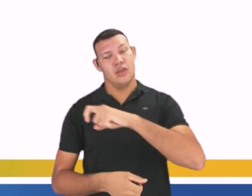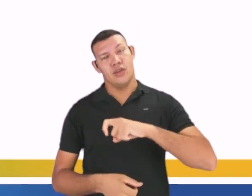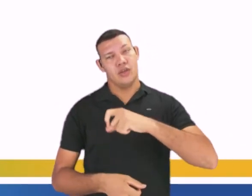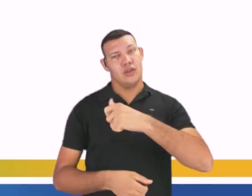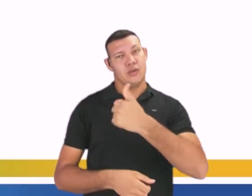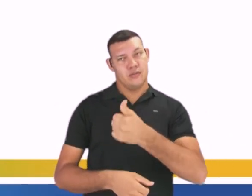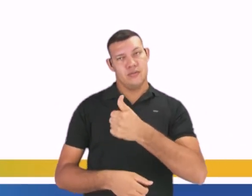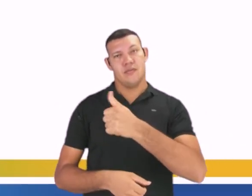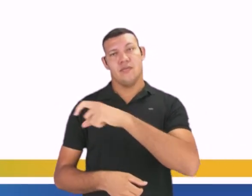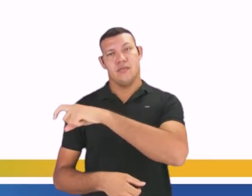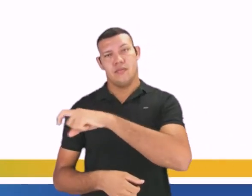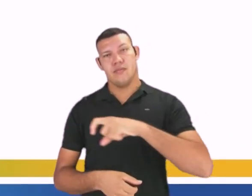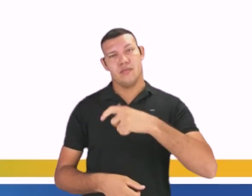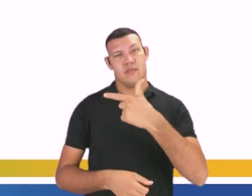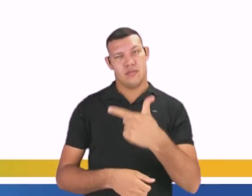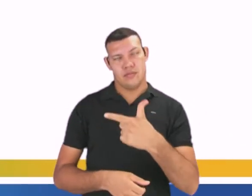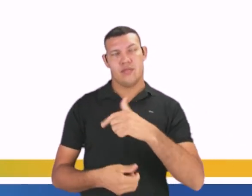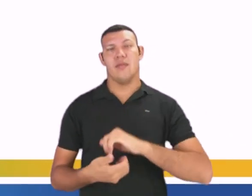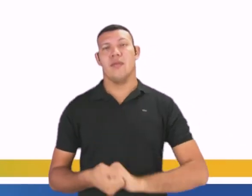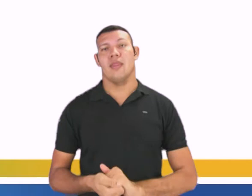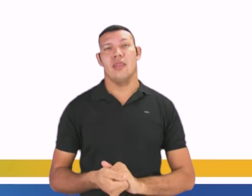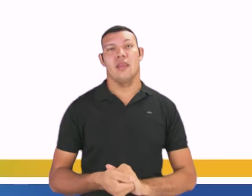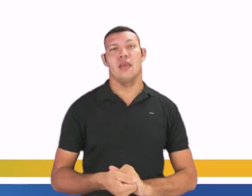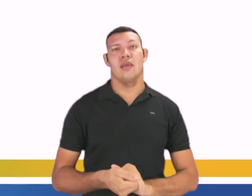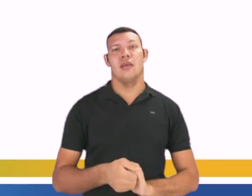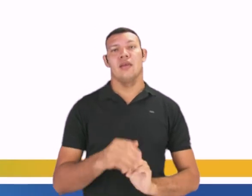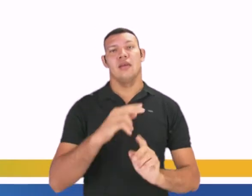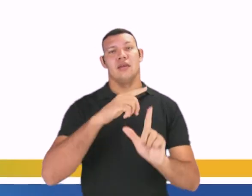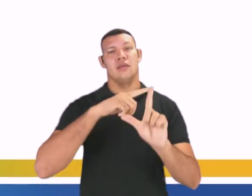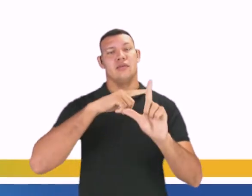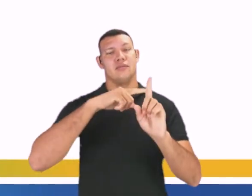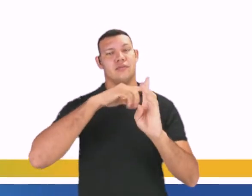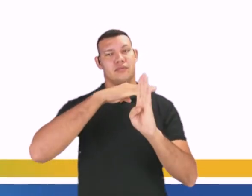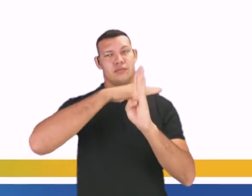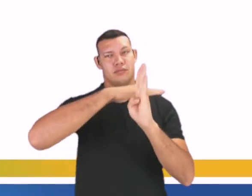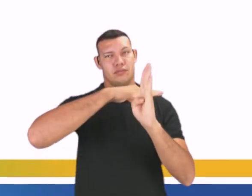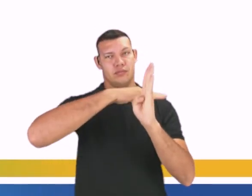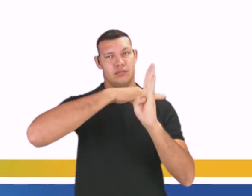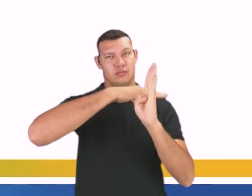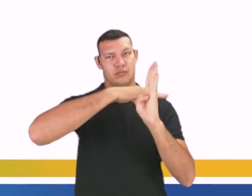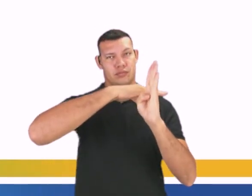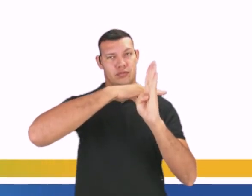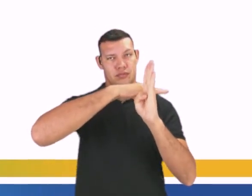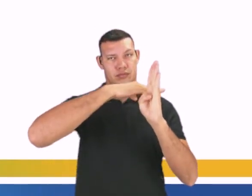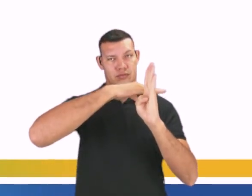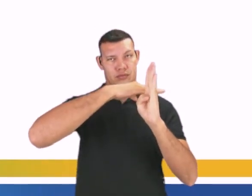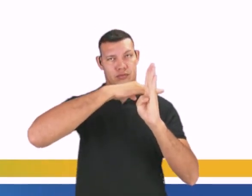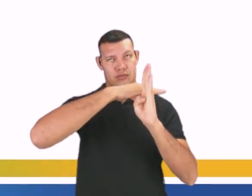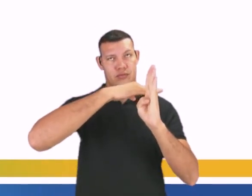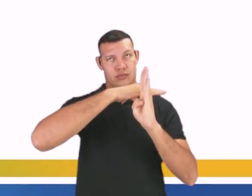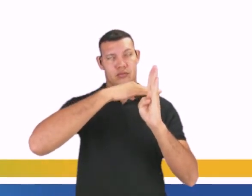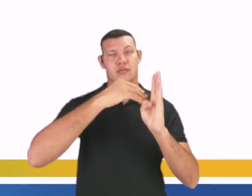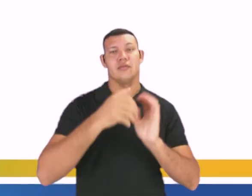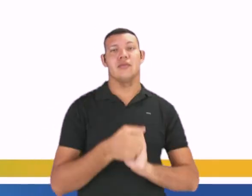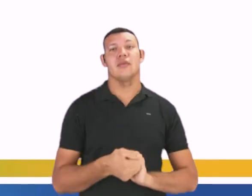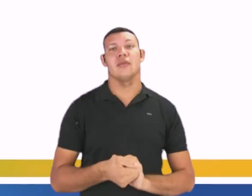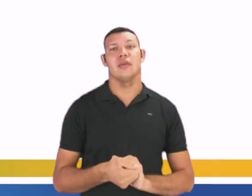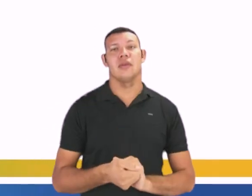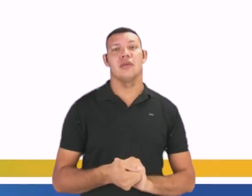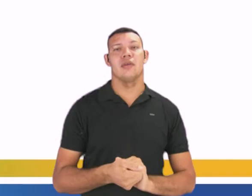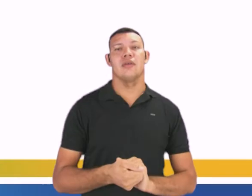aí, onde o gráfico intercepta o plano cartesiano, é onde nós temos as raízes